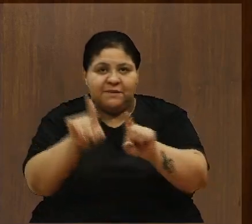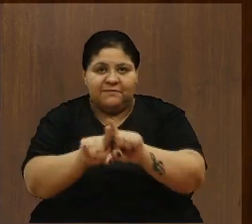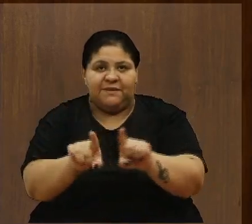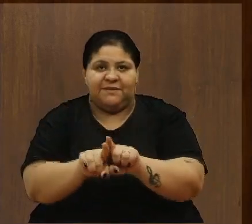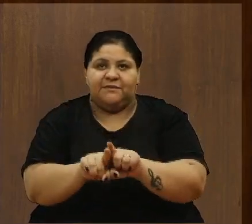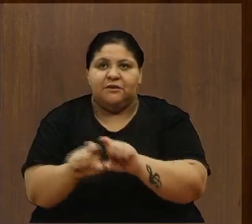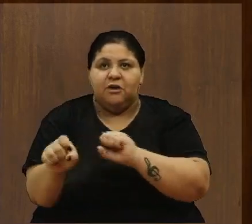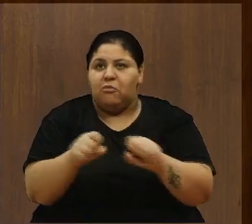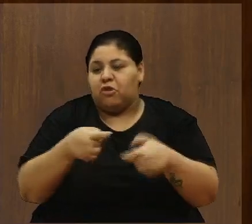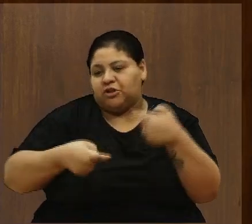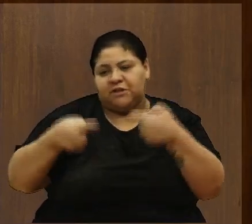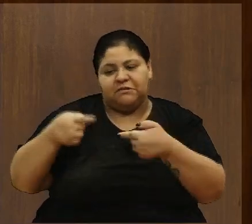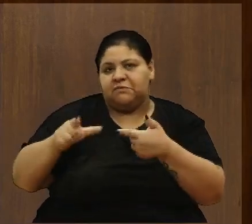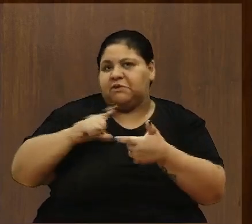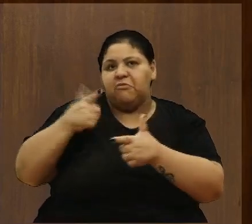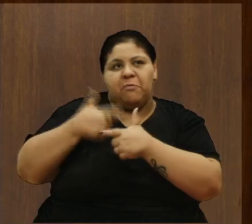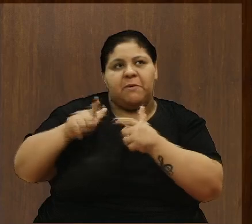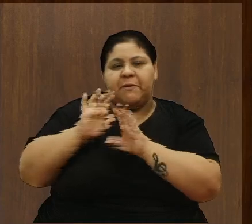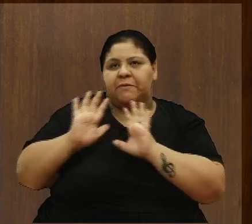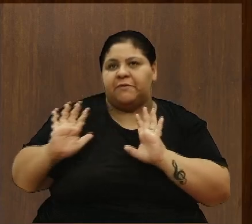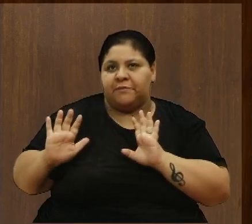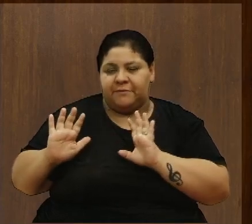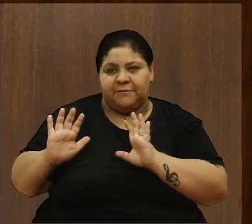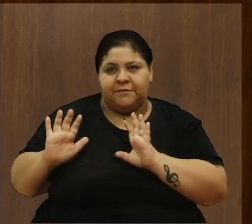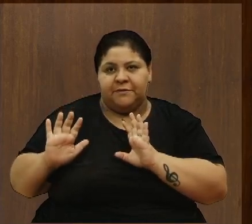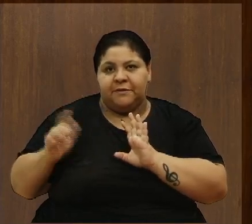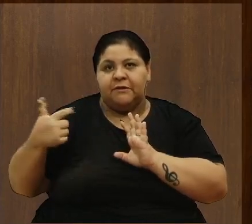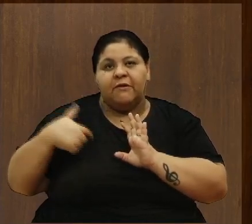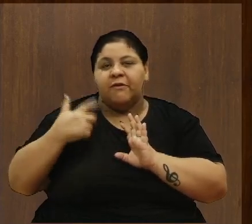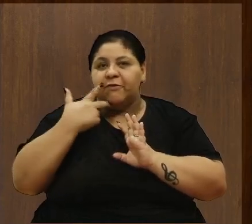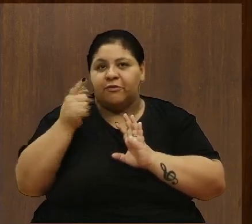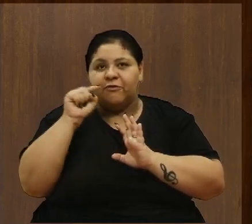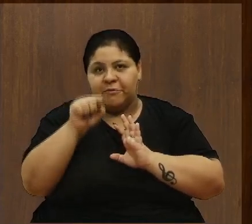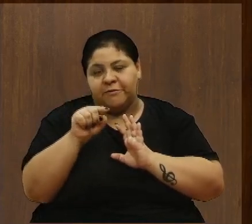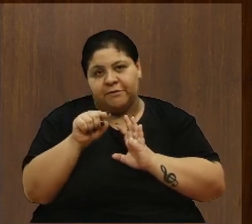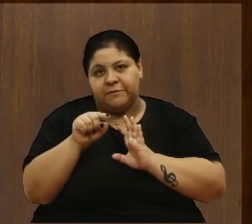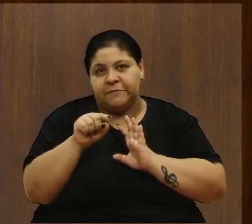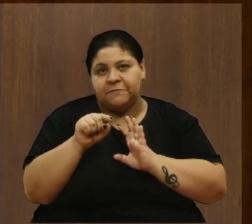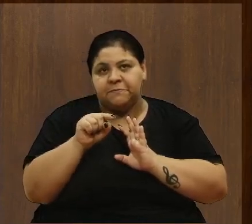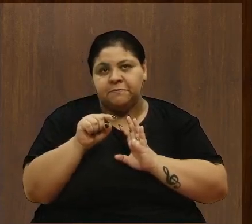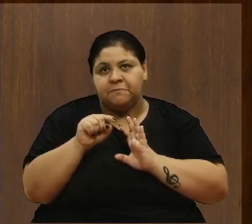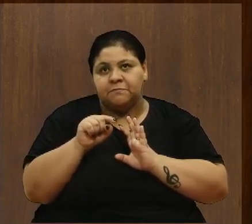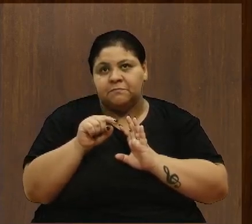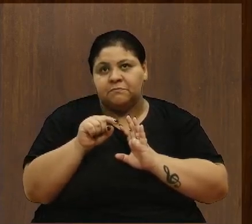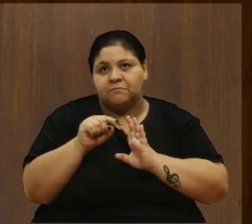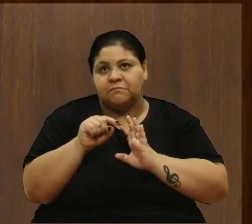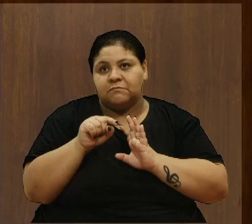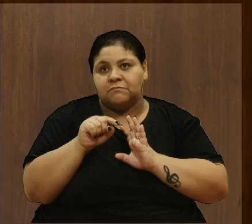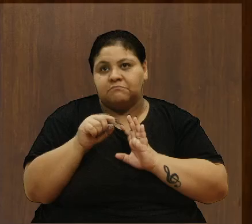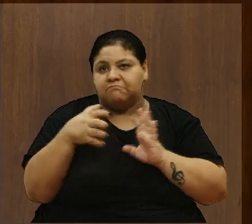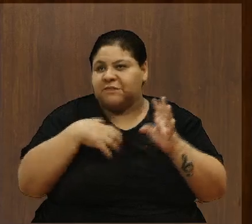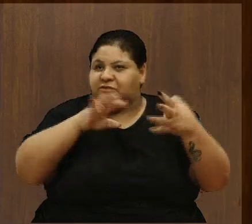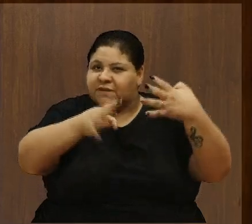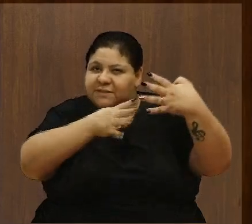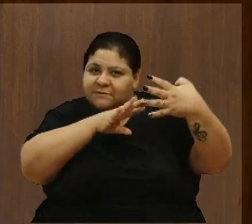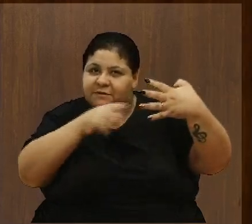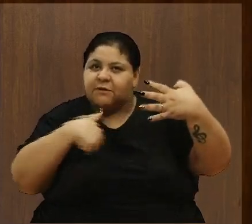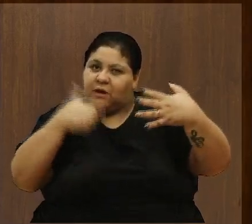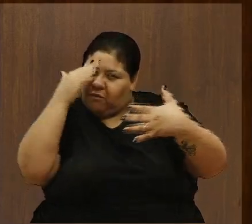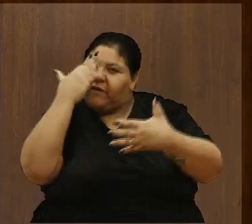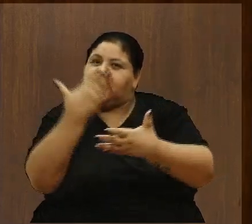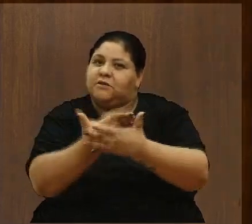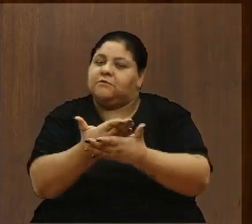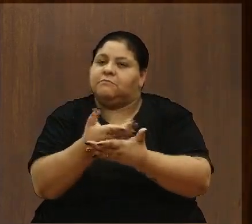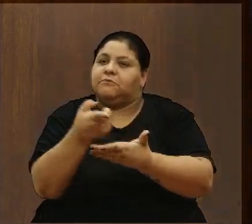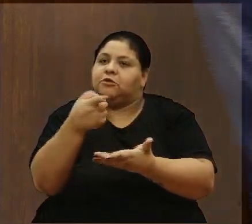gente pode debater isso, não tem nenhum problema. O que eu estou falando para o senhor aqui, de forma muito transparente, é que eu acredito que